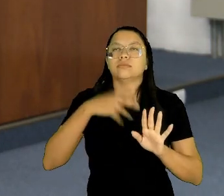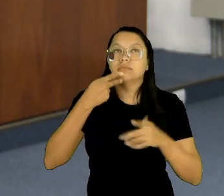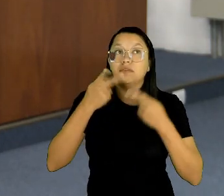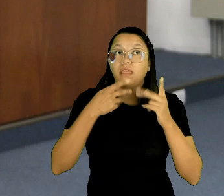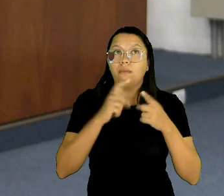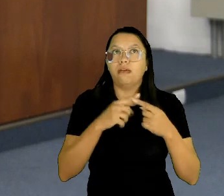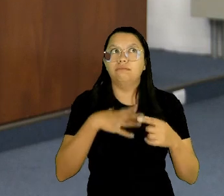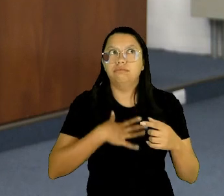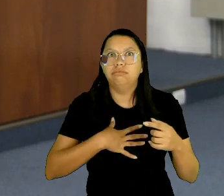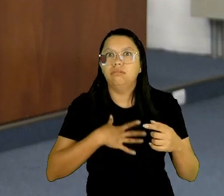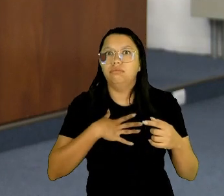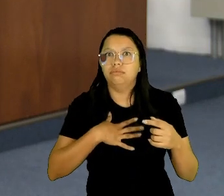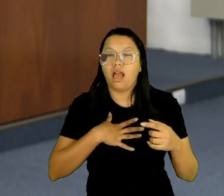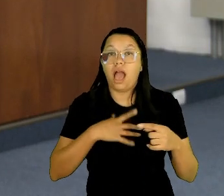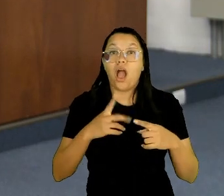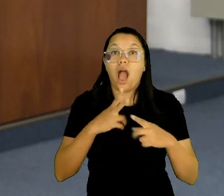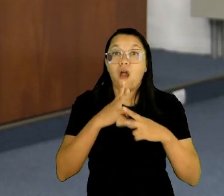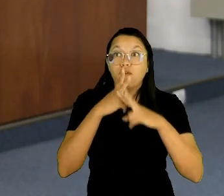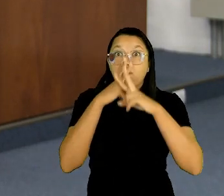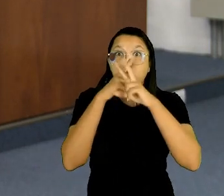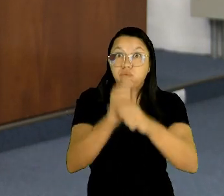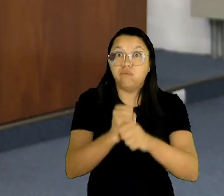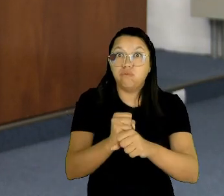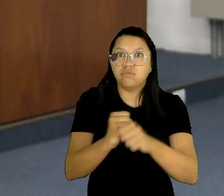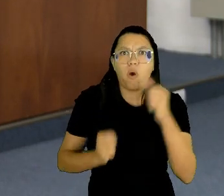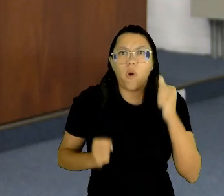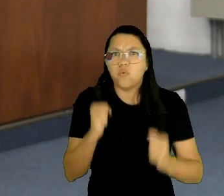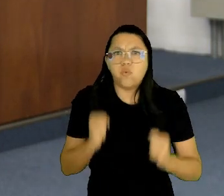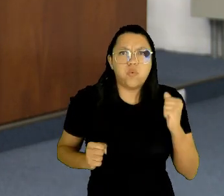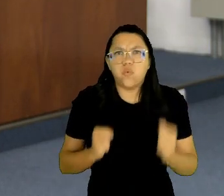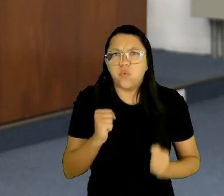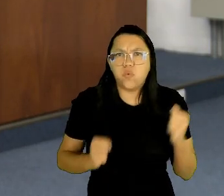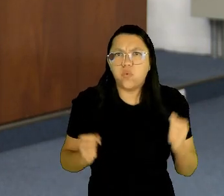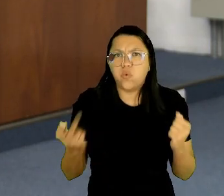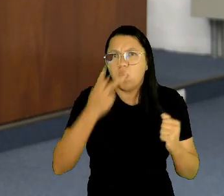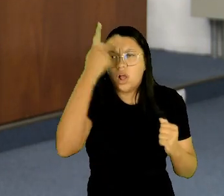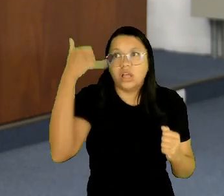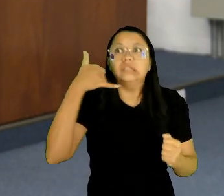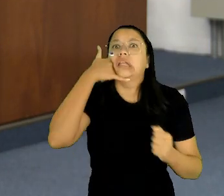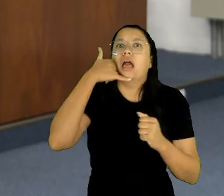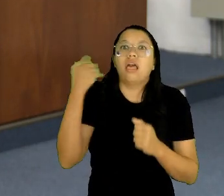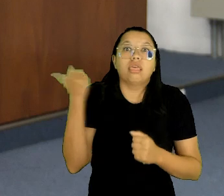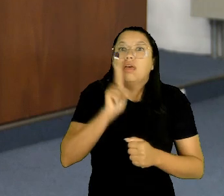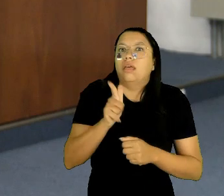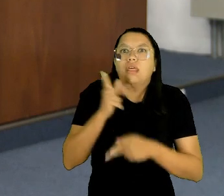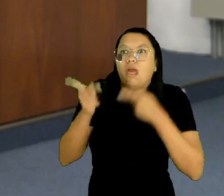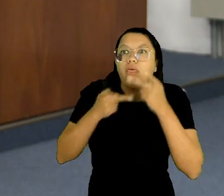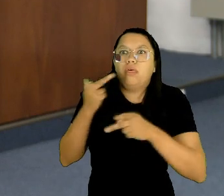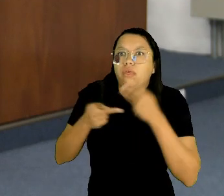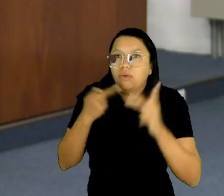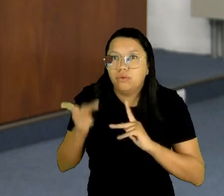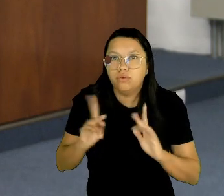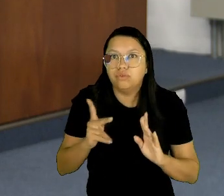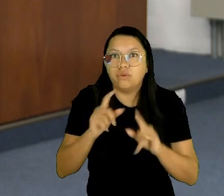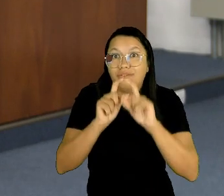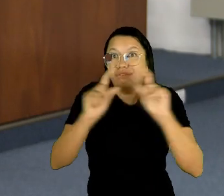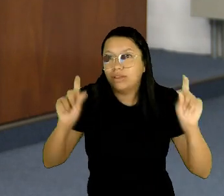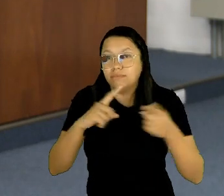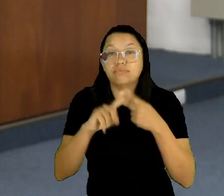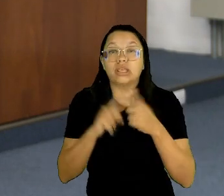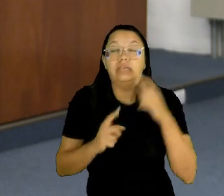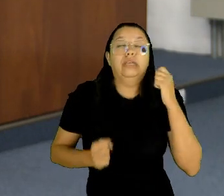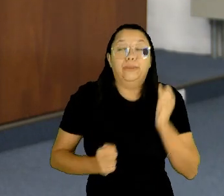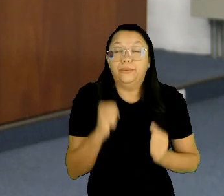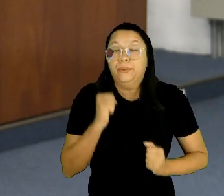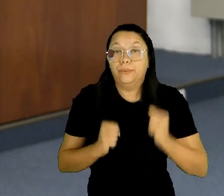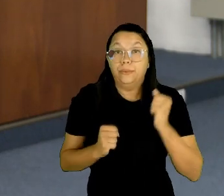exercício inteiro. E a gente vai considerar intensa quando o paciente, você está correndo e alguém te liga. Você não vai conseguir basicamente